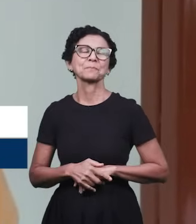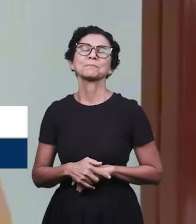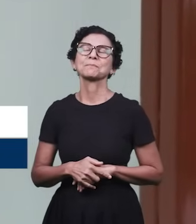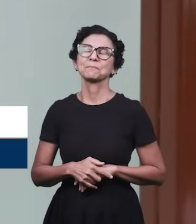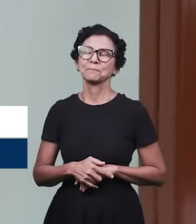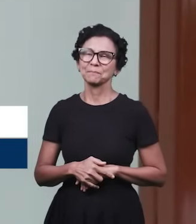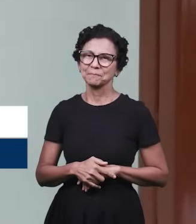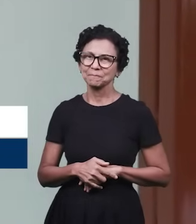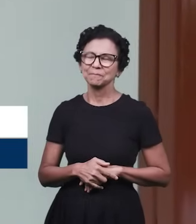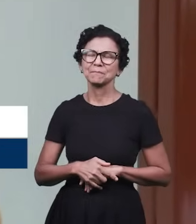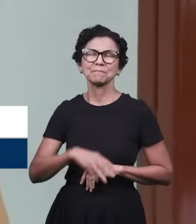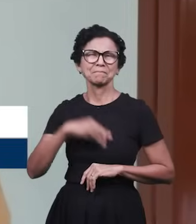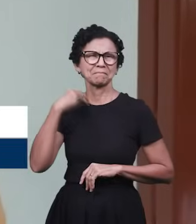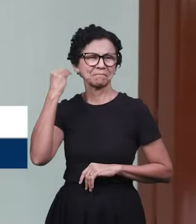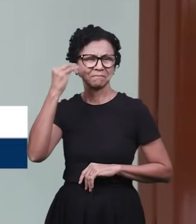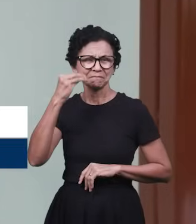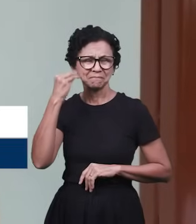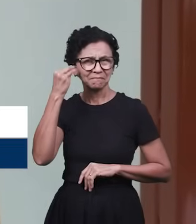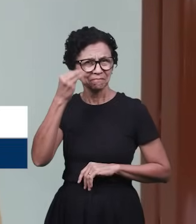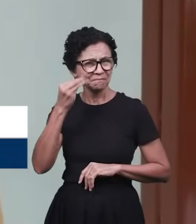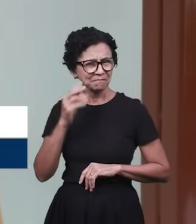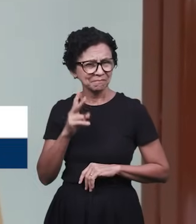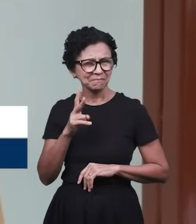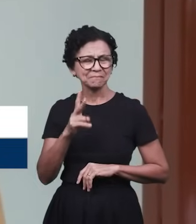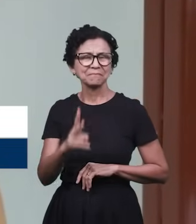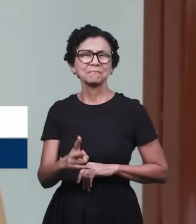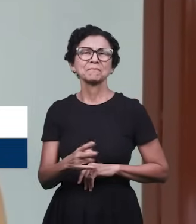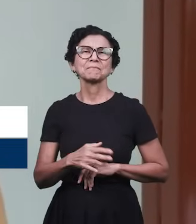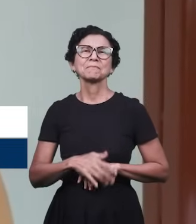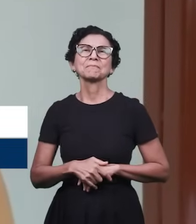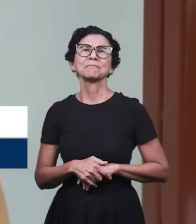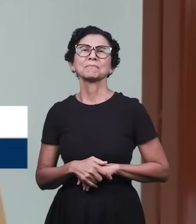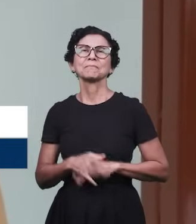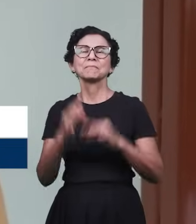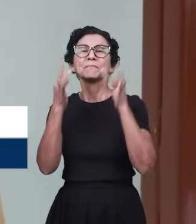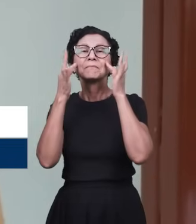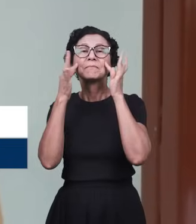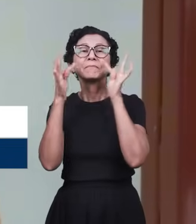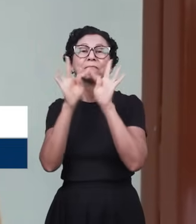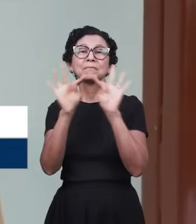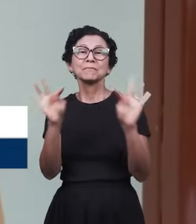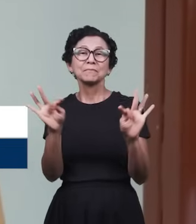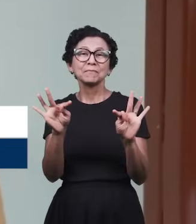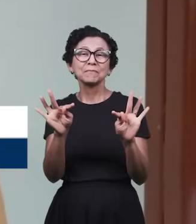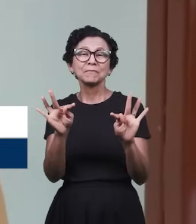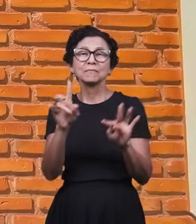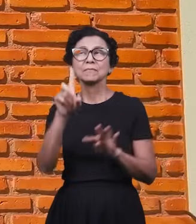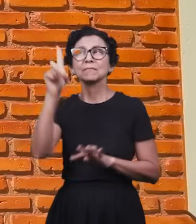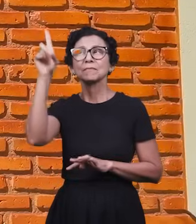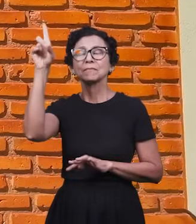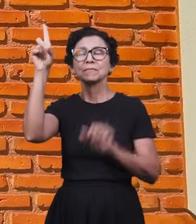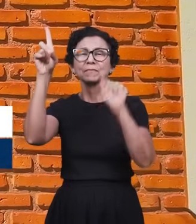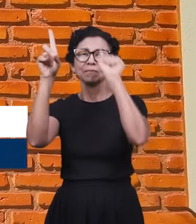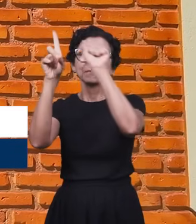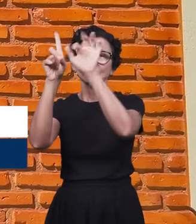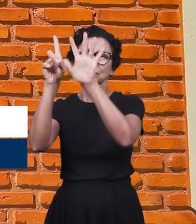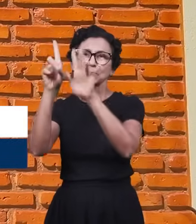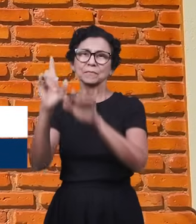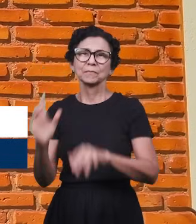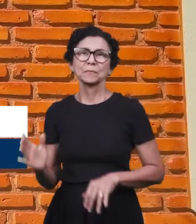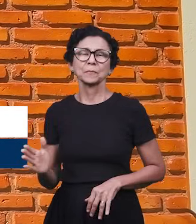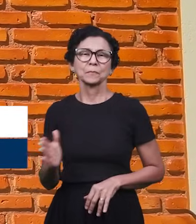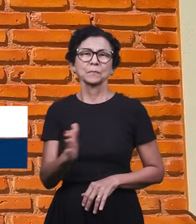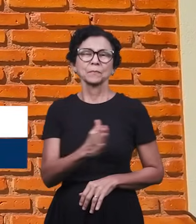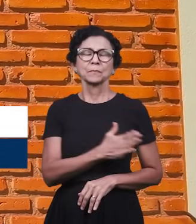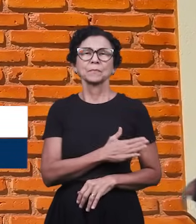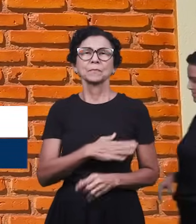muitas experiências para relatar aqui nesse grupo. E que Deus ele continue nos abençoando. Lá em Tocantins, quem vai